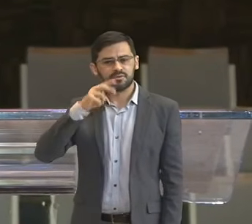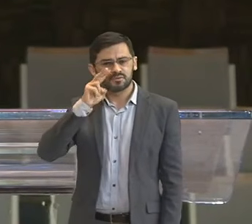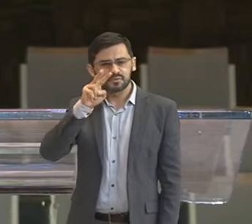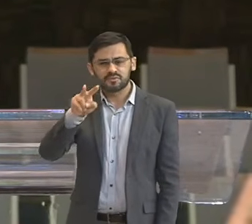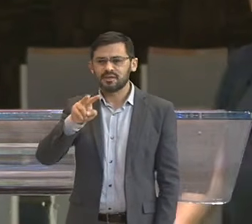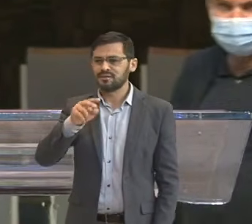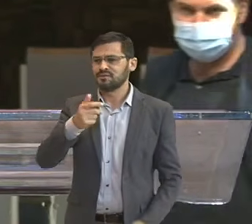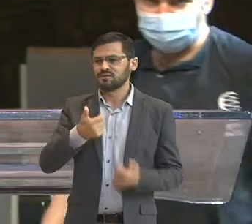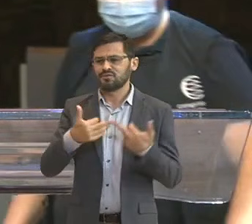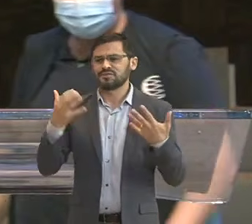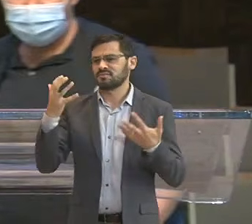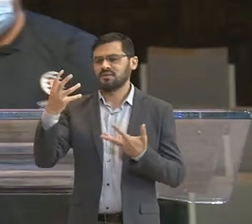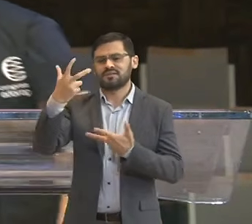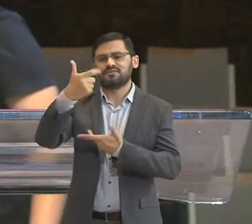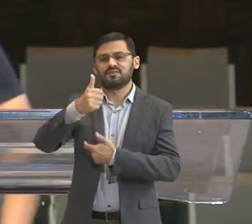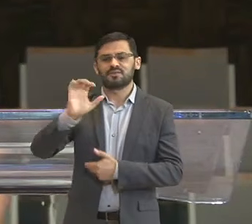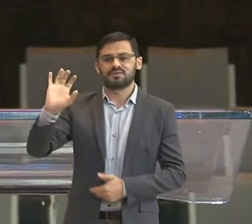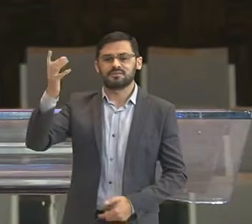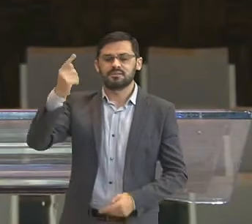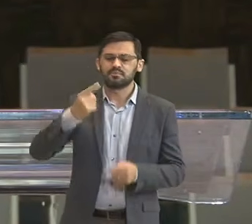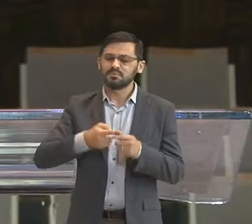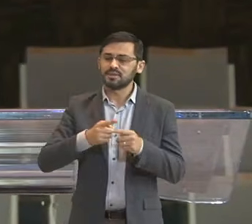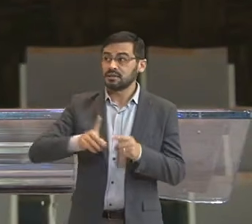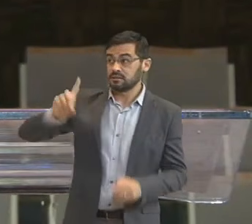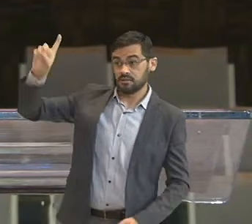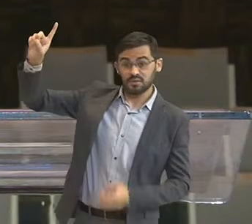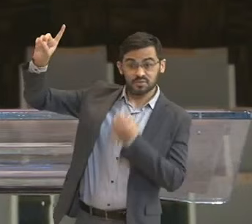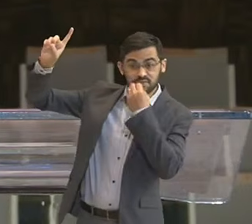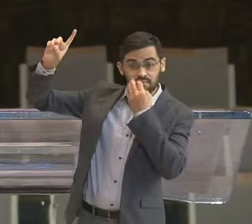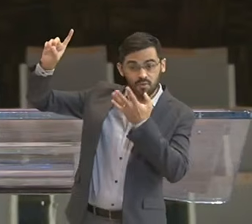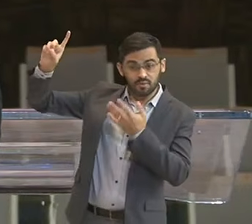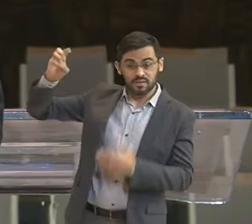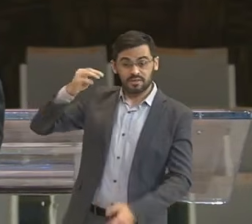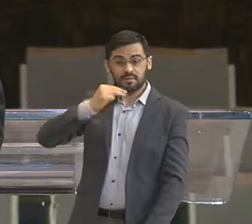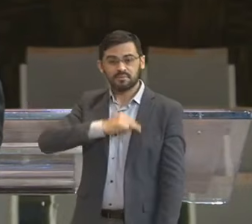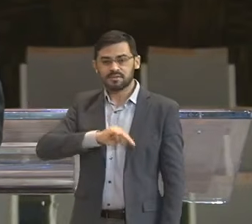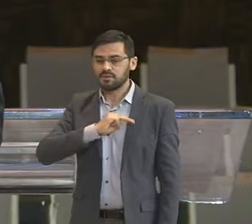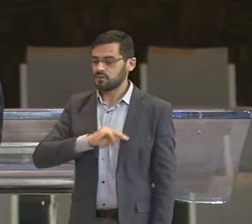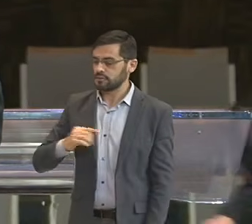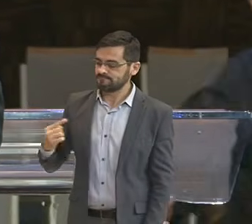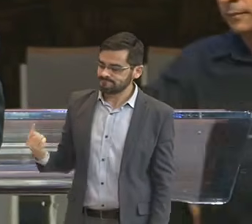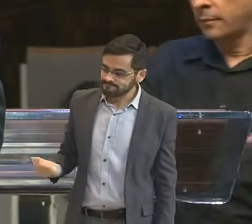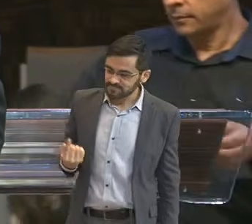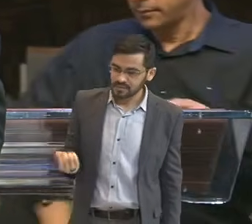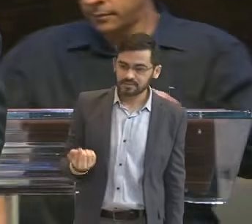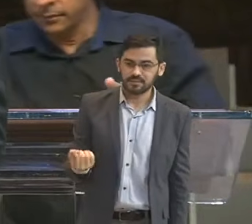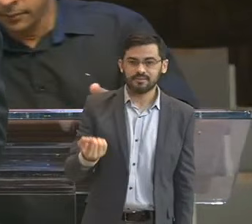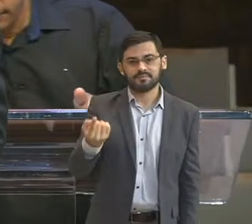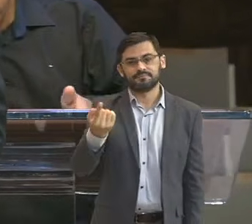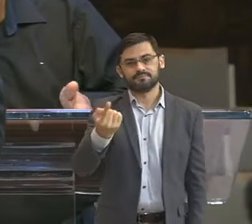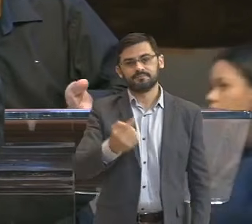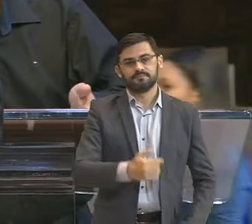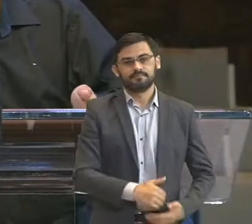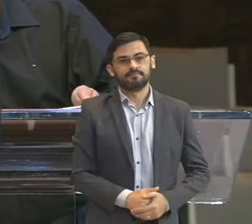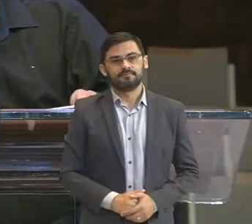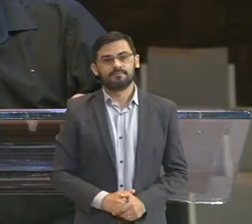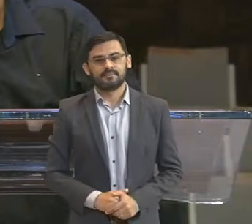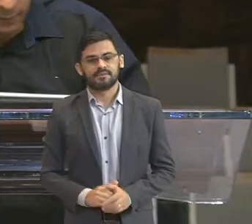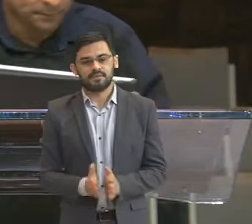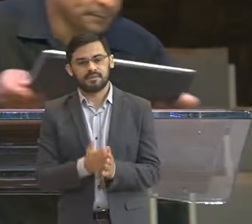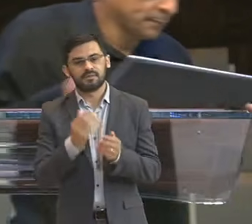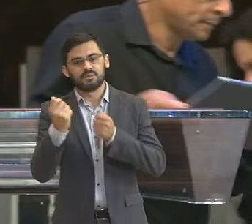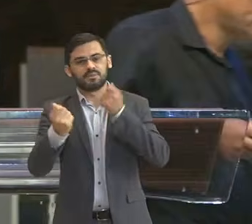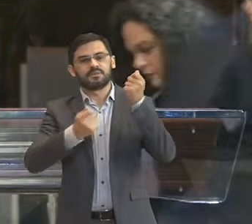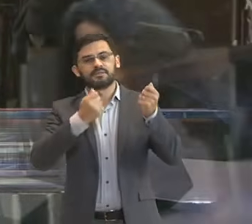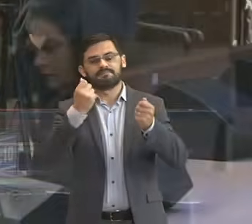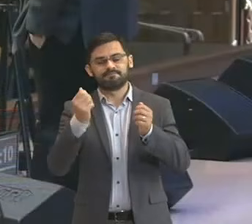coisas extraordinárias, porque o Senhor é bom e a misericórdia dele dura para sempre.